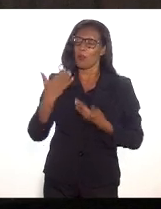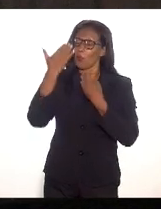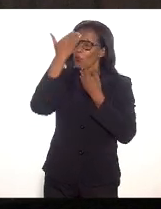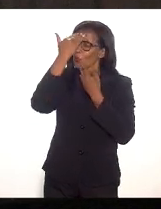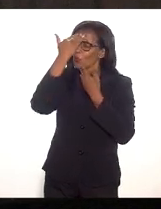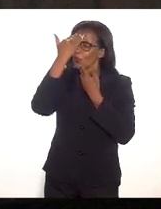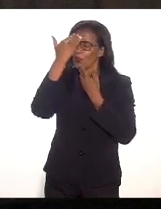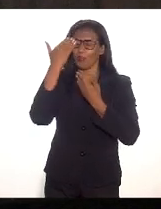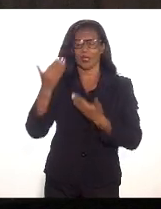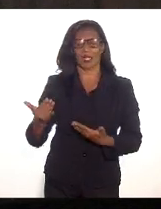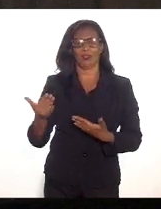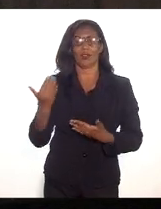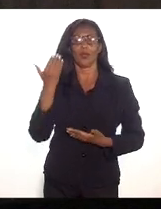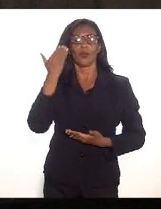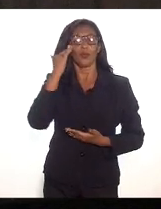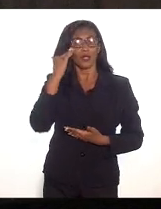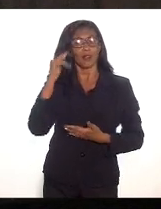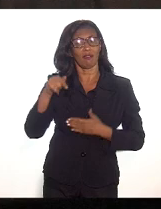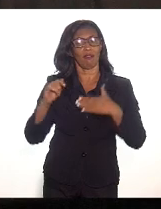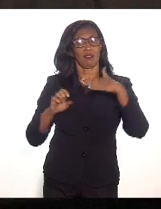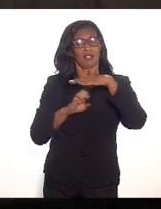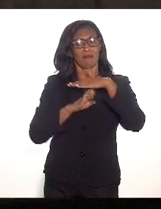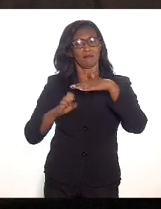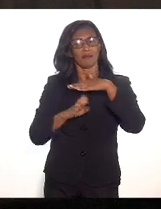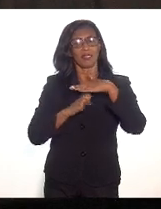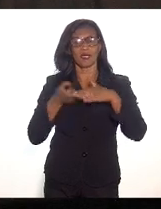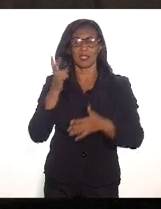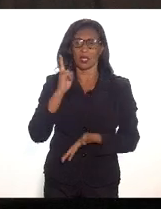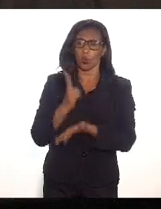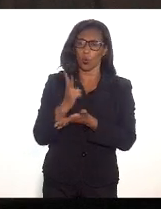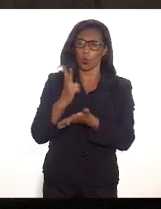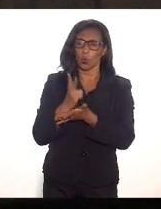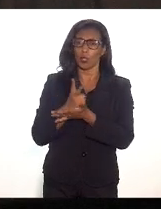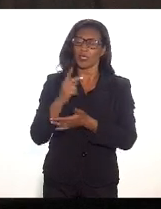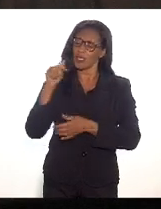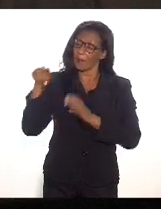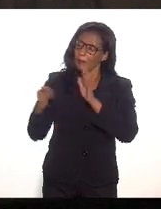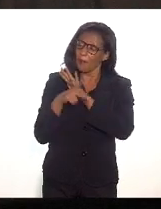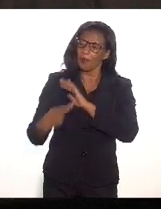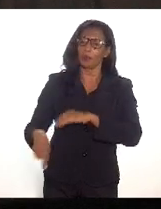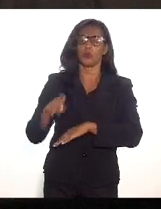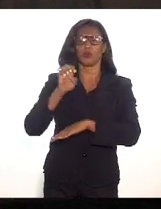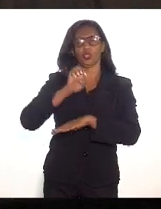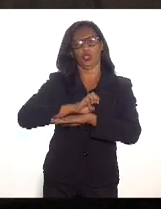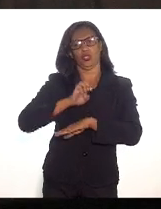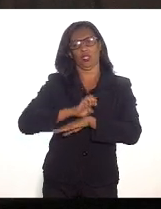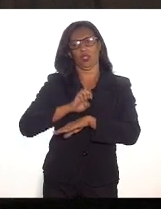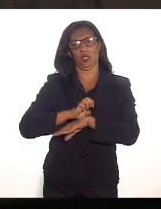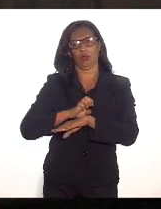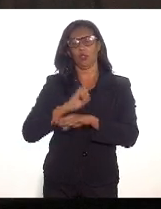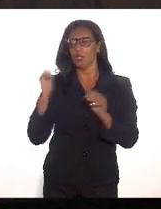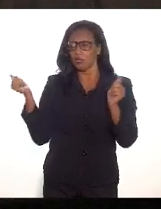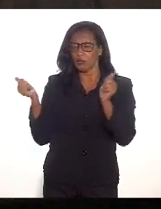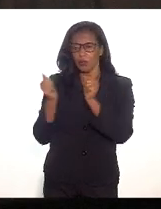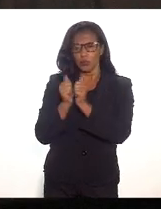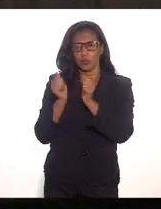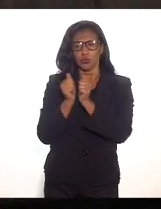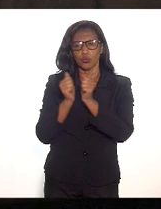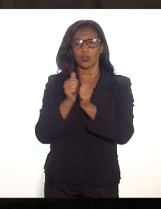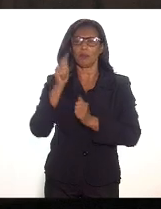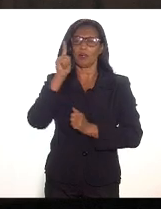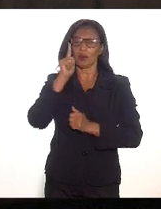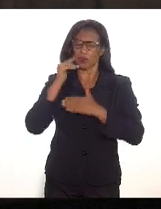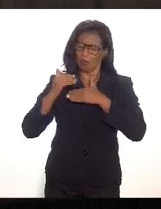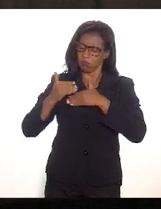obrigado por entender que essa empresa tem que continuar sendo um patrimônio do nosso Estado e vamos lutar para que ela consiga, mais